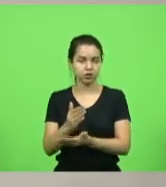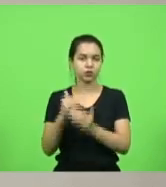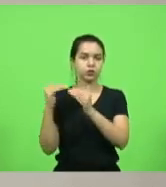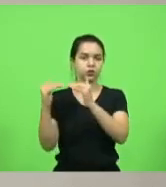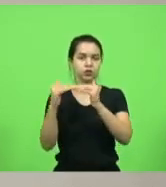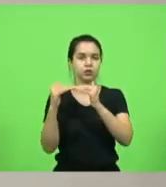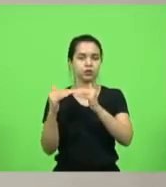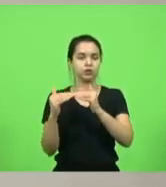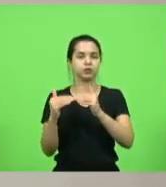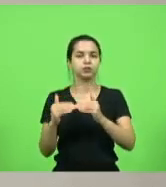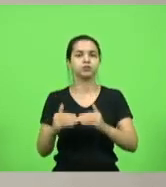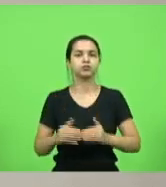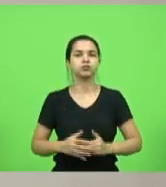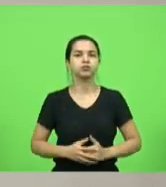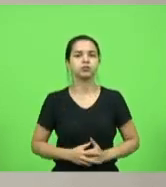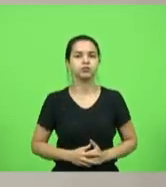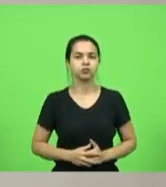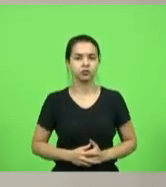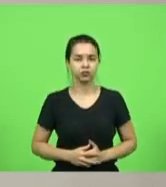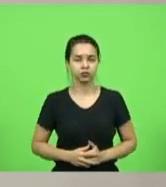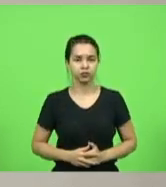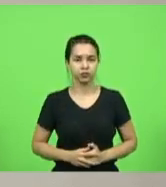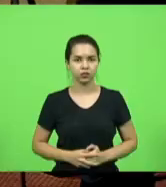unanimidade. Requerimento. Questão de ordem, presidente. Declaração de voto.